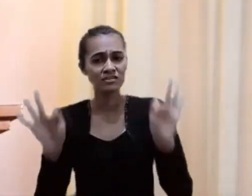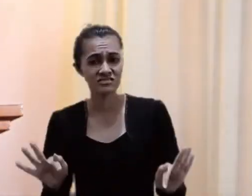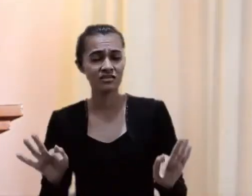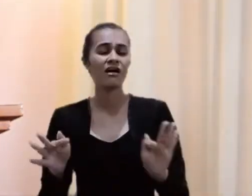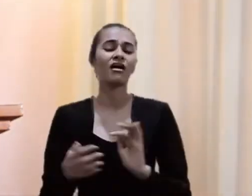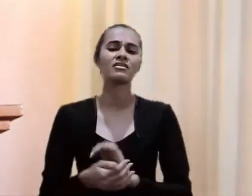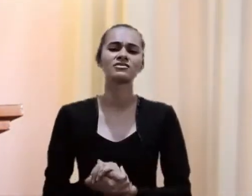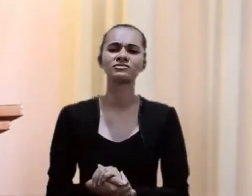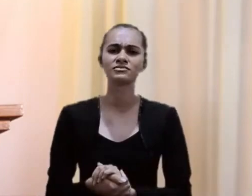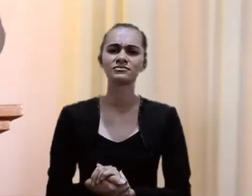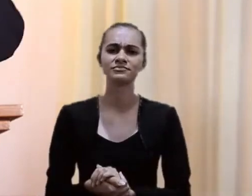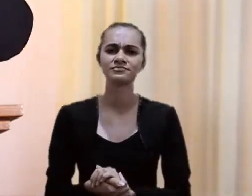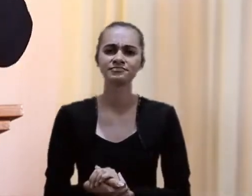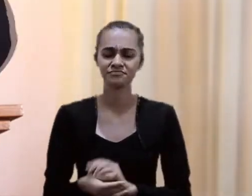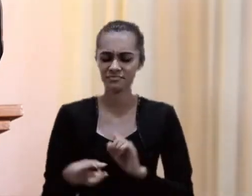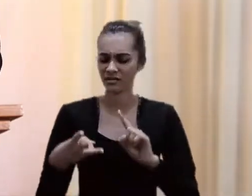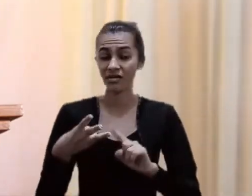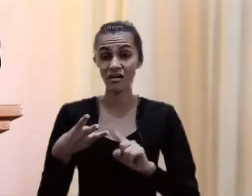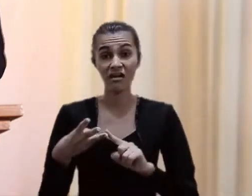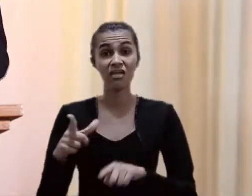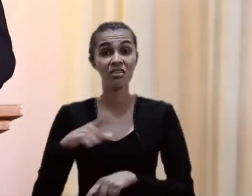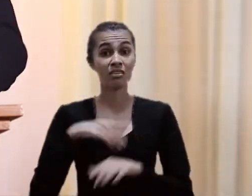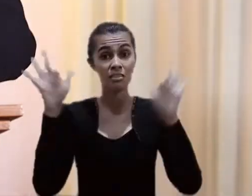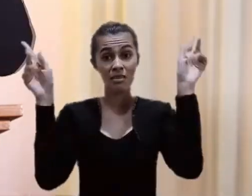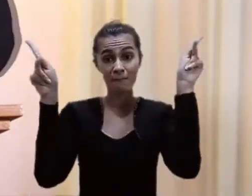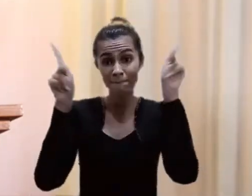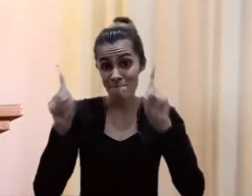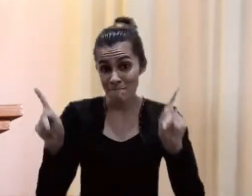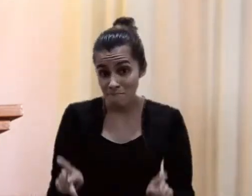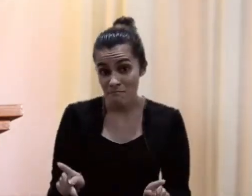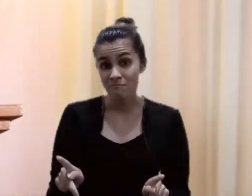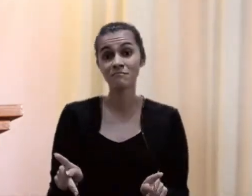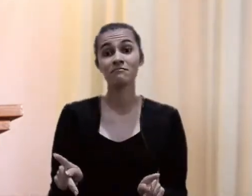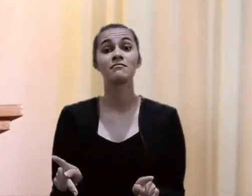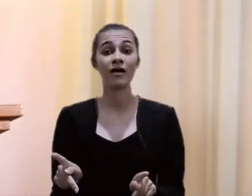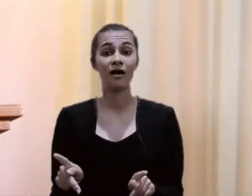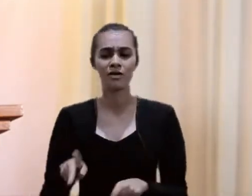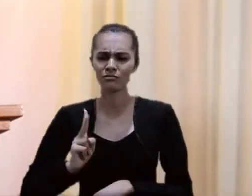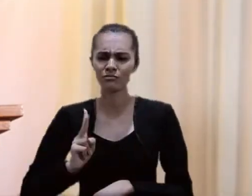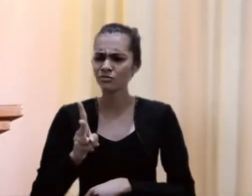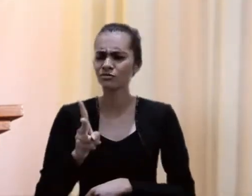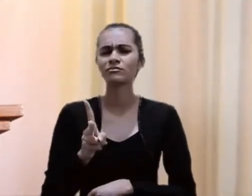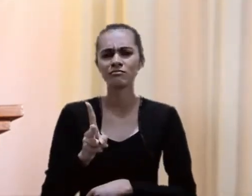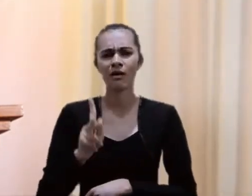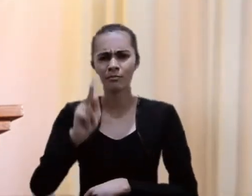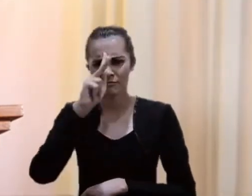de estarmos em paz aqui, além de não apostatarmos, além de não perdermos a nossa fé,